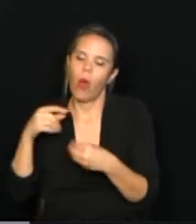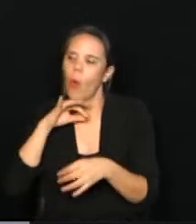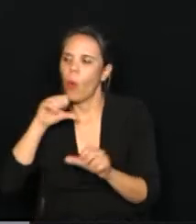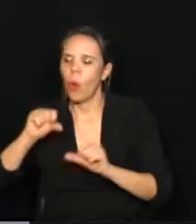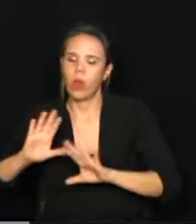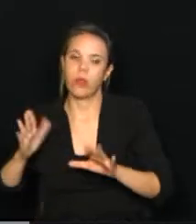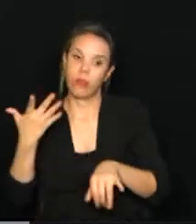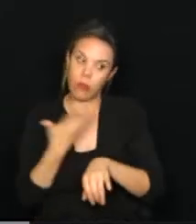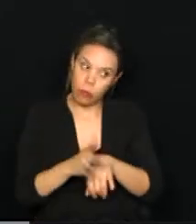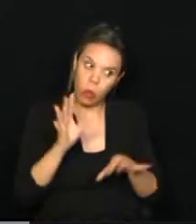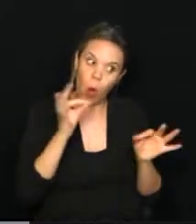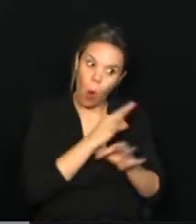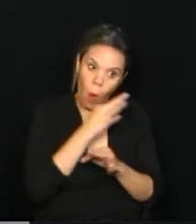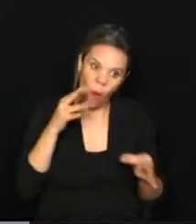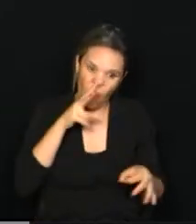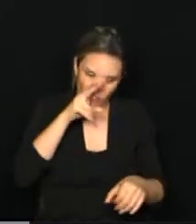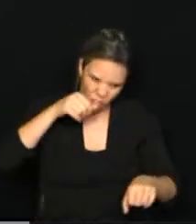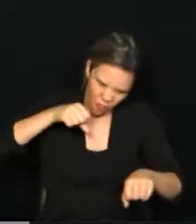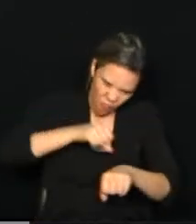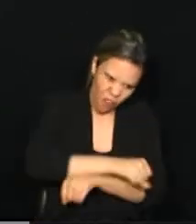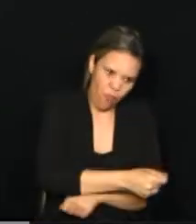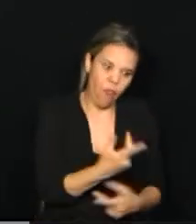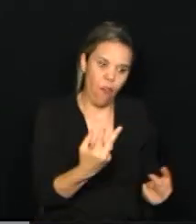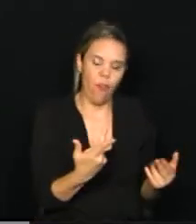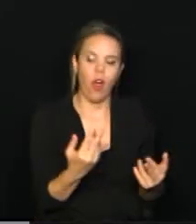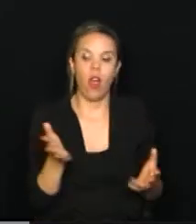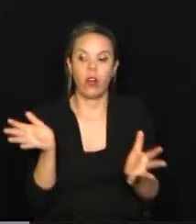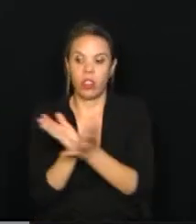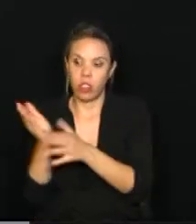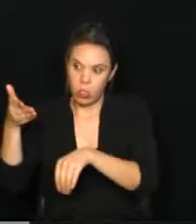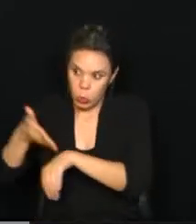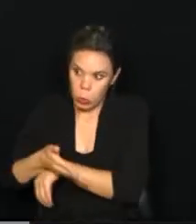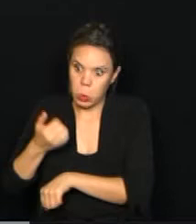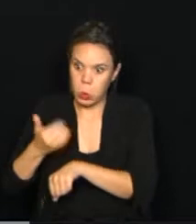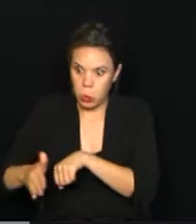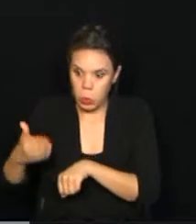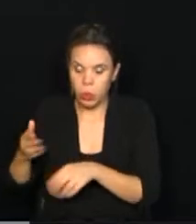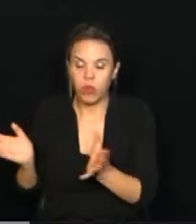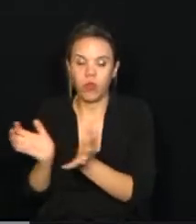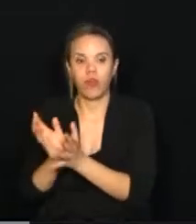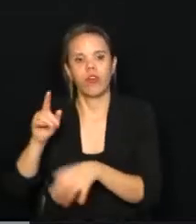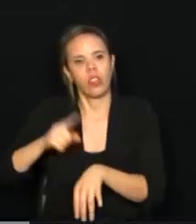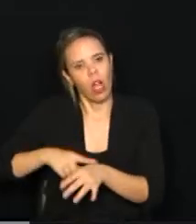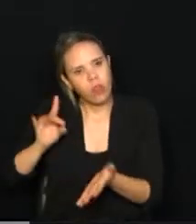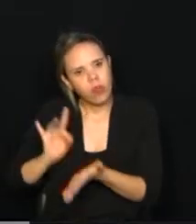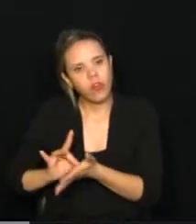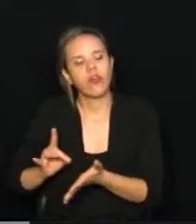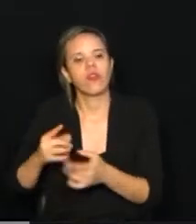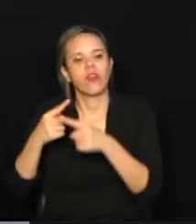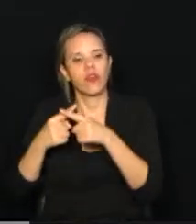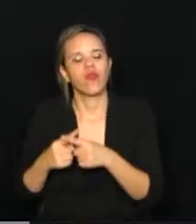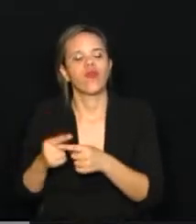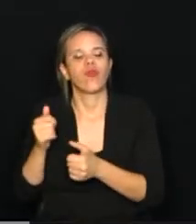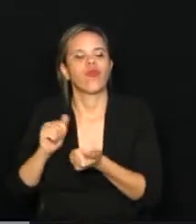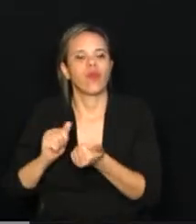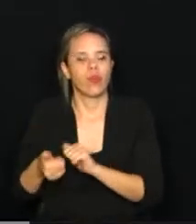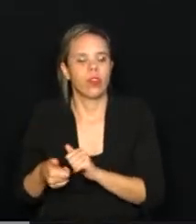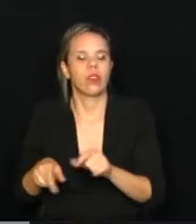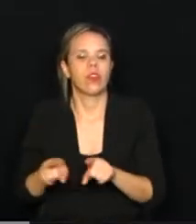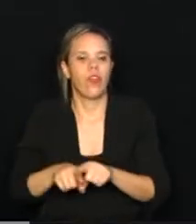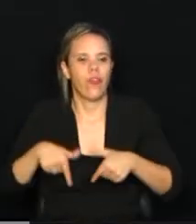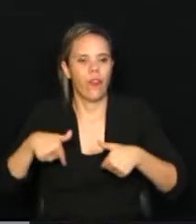tem que realmente beirar ali de como é o jogo. Sim. Isso fortalece o time, fortalece